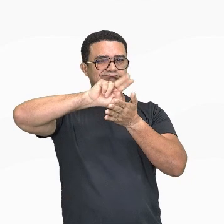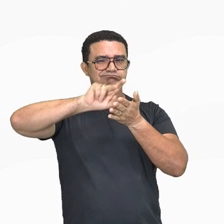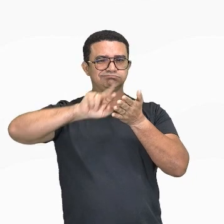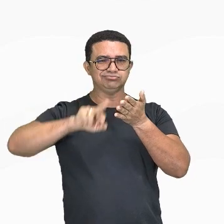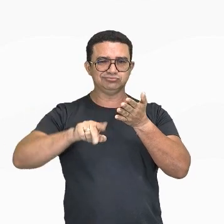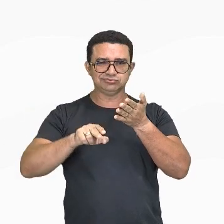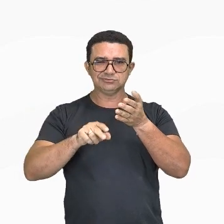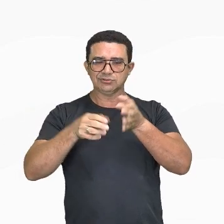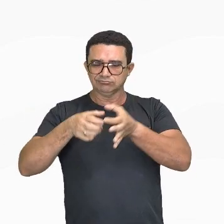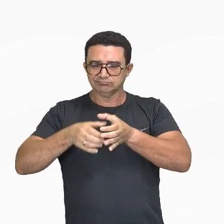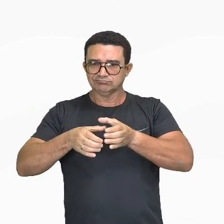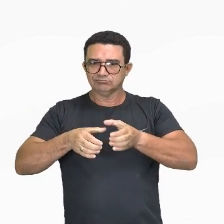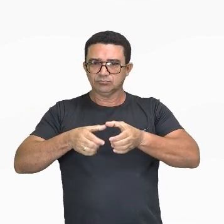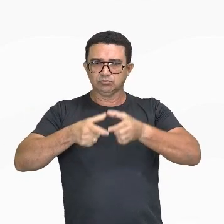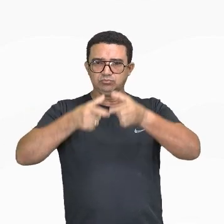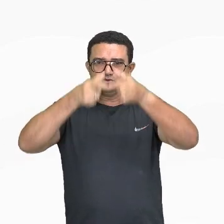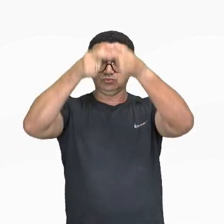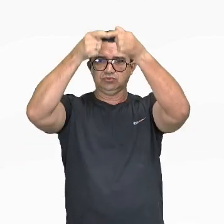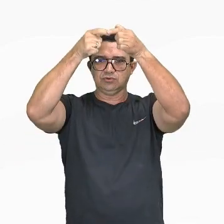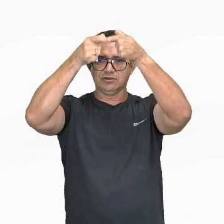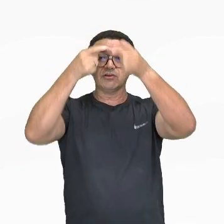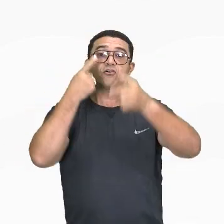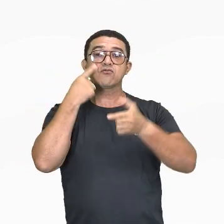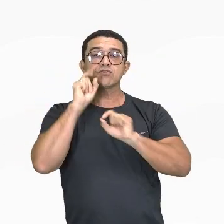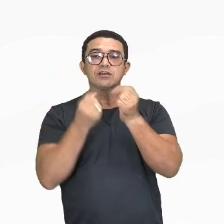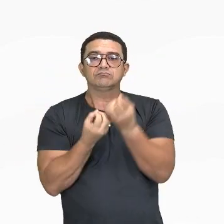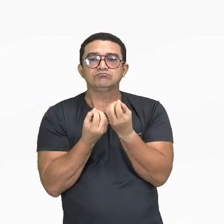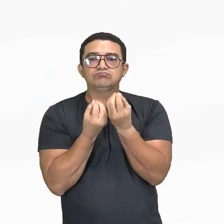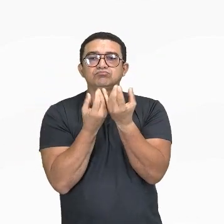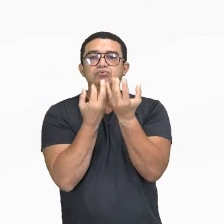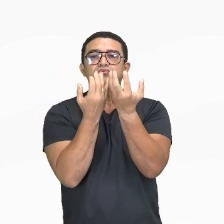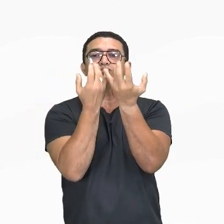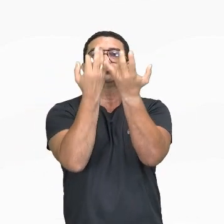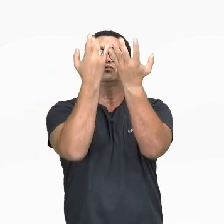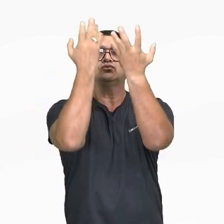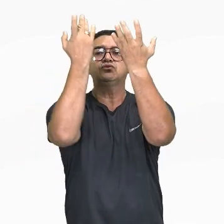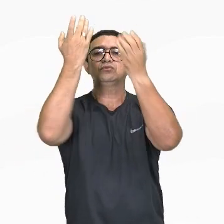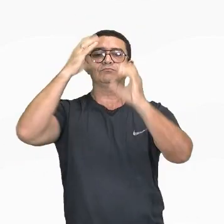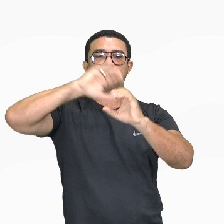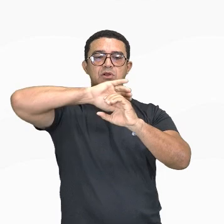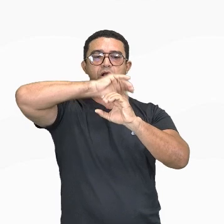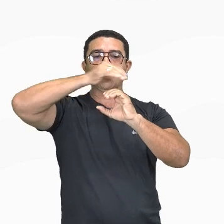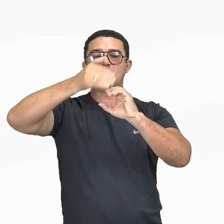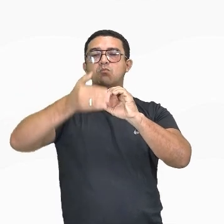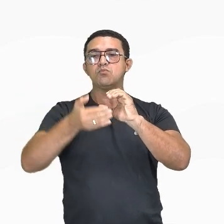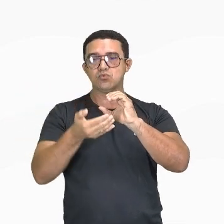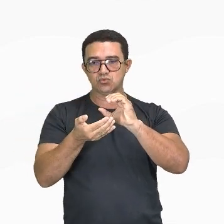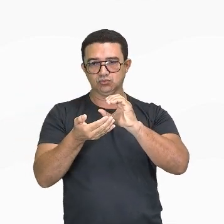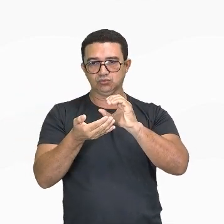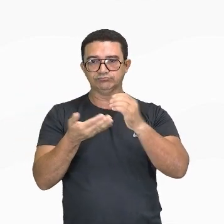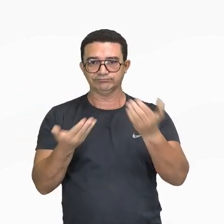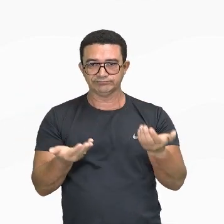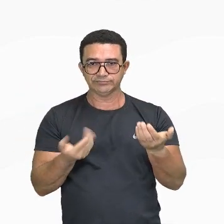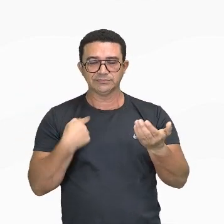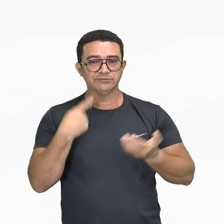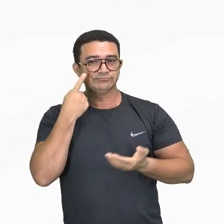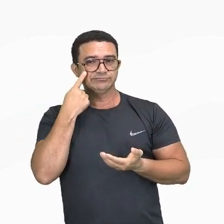suas chaminés ali lançando gases poluentes na atmosfera, né? Então essa fumaça aí que a gente está